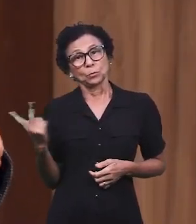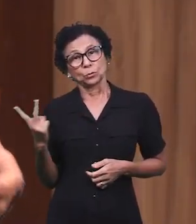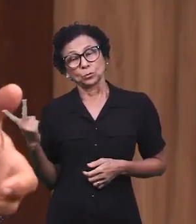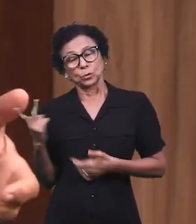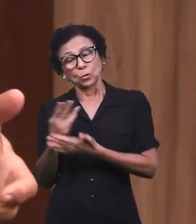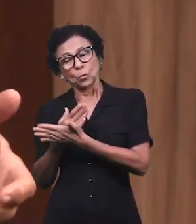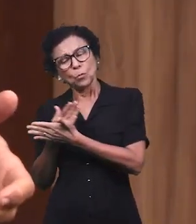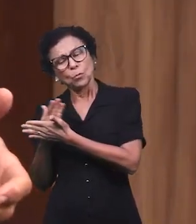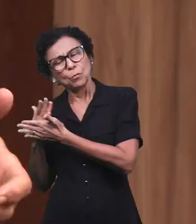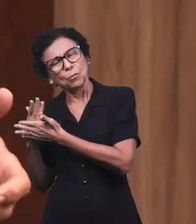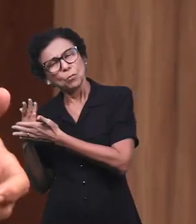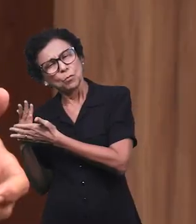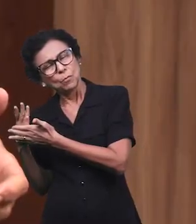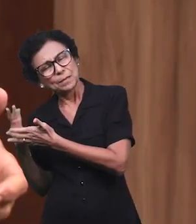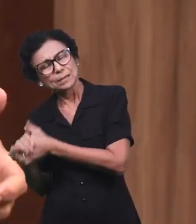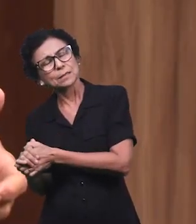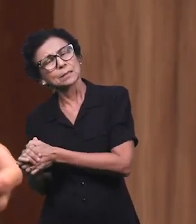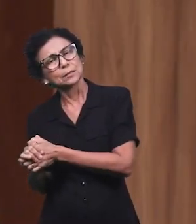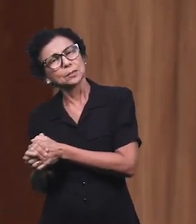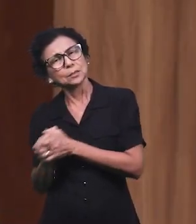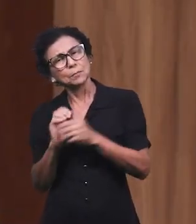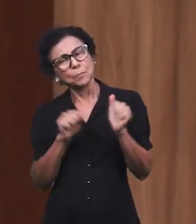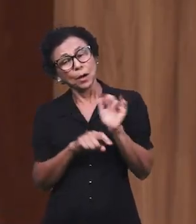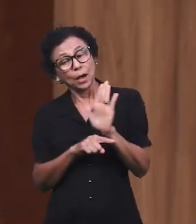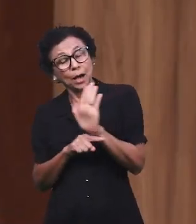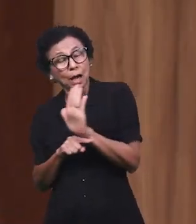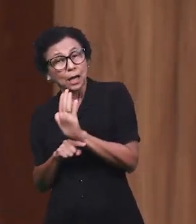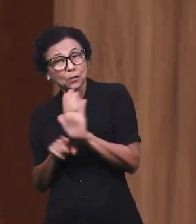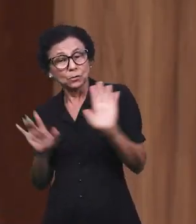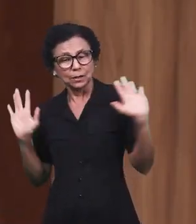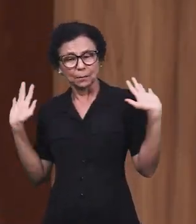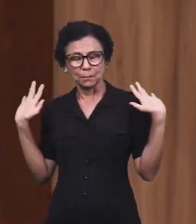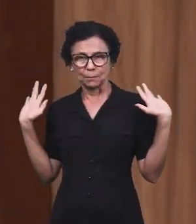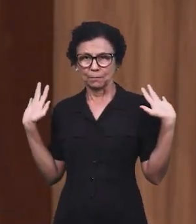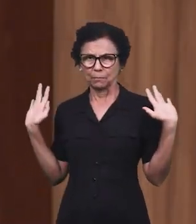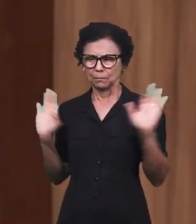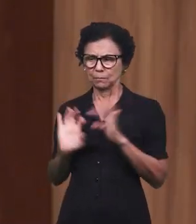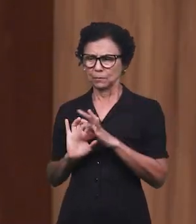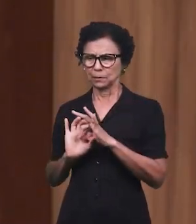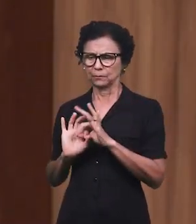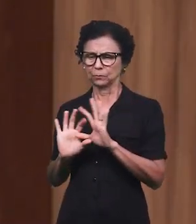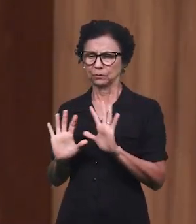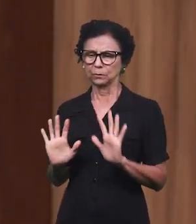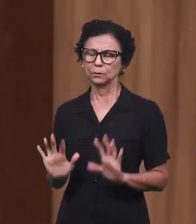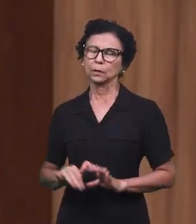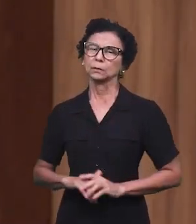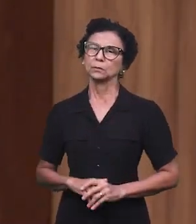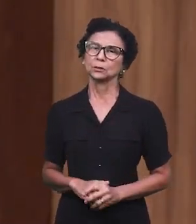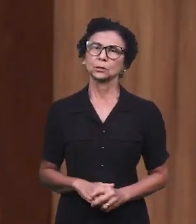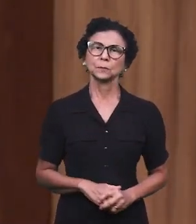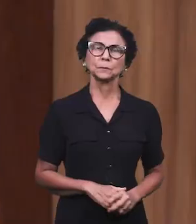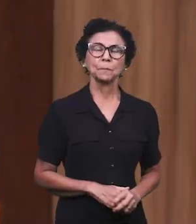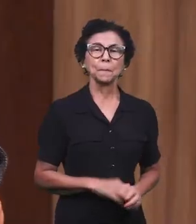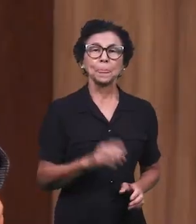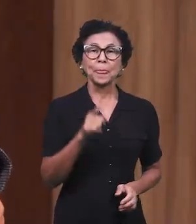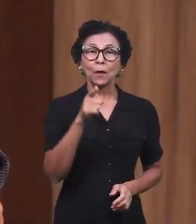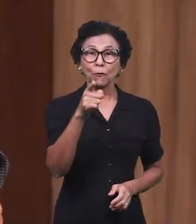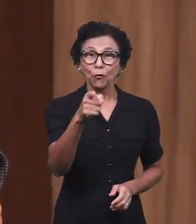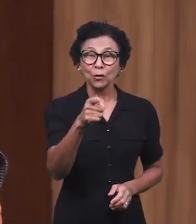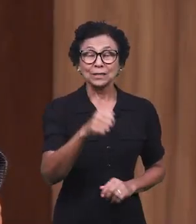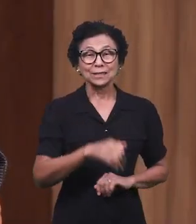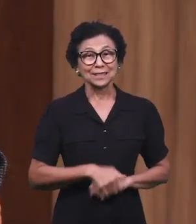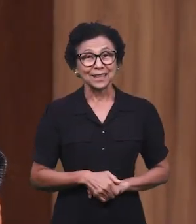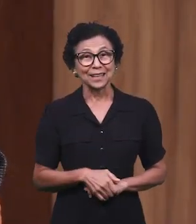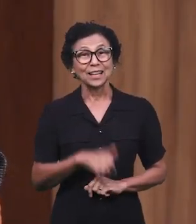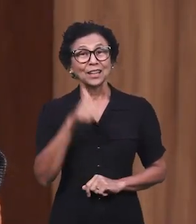sem intervir, sem intervir. Deixa o casal ter a vida deles, mas você, como nora